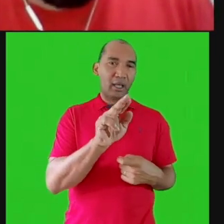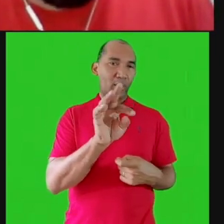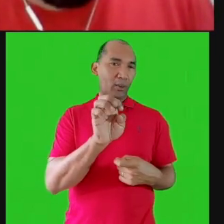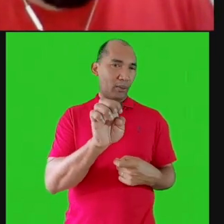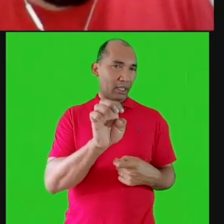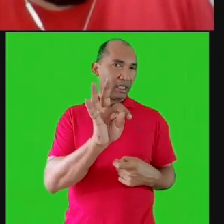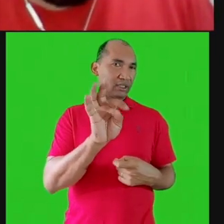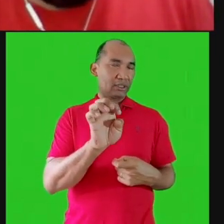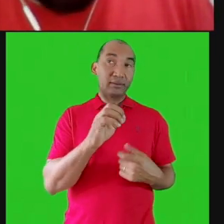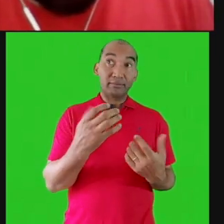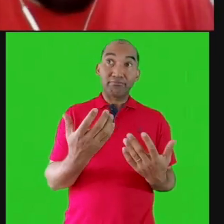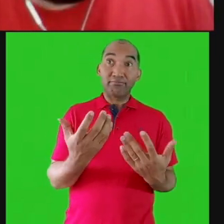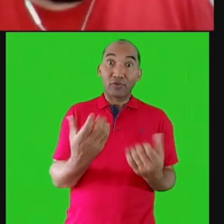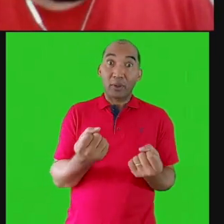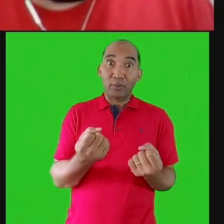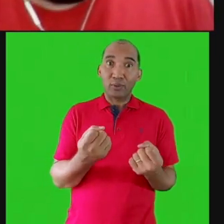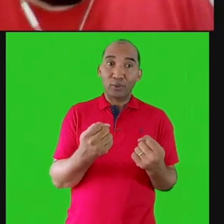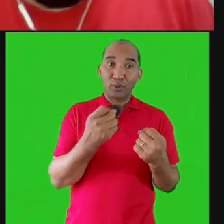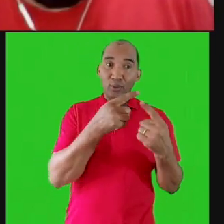outro. Manda aí, gente.